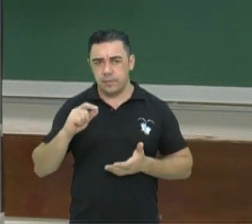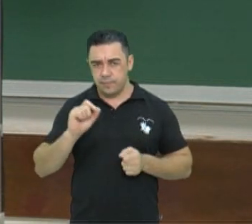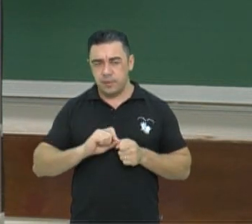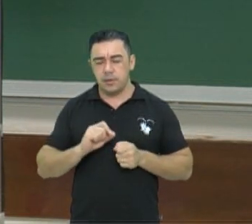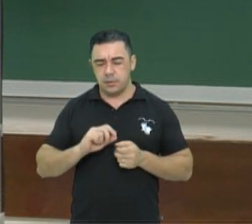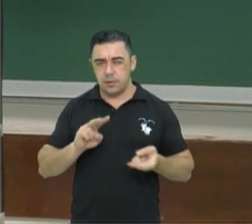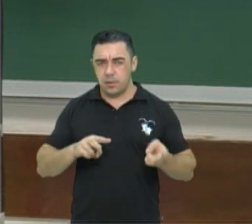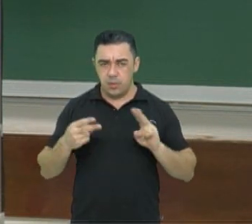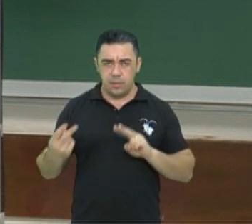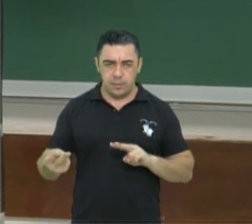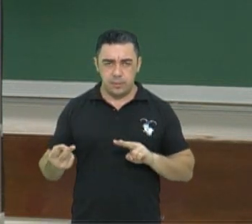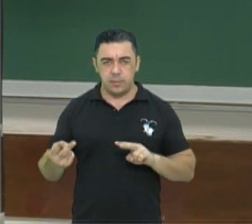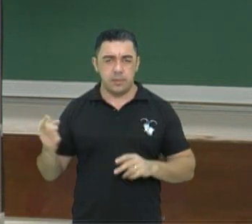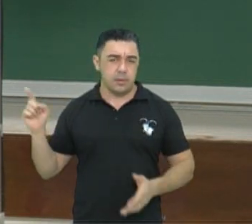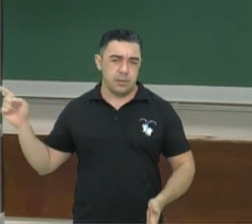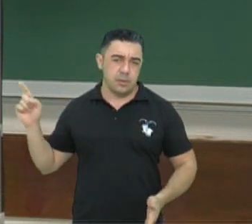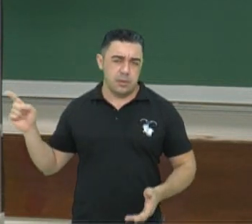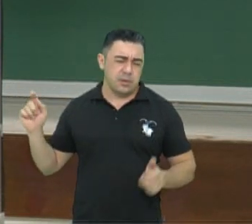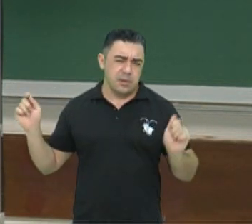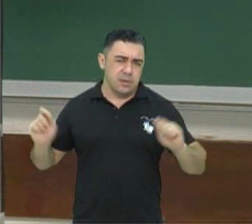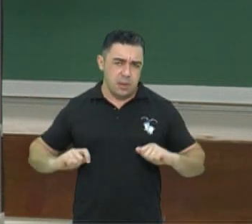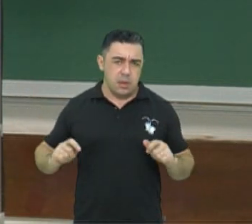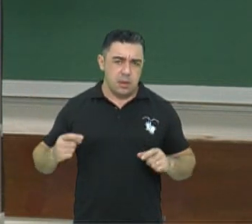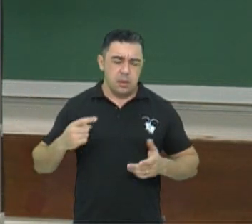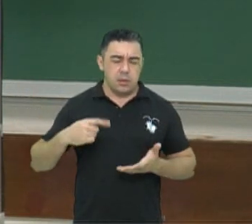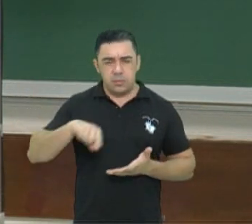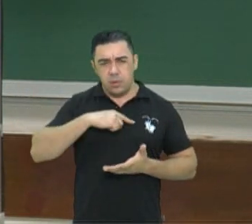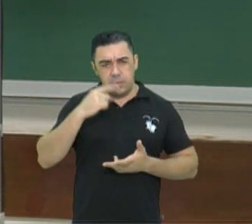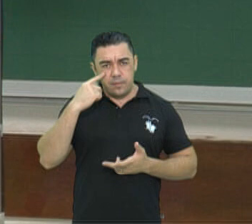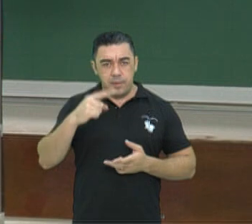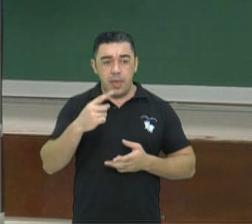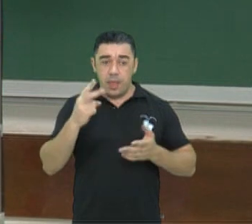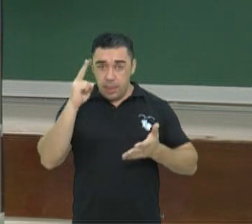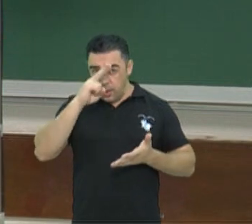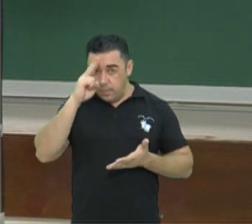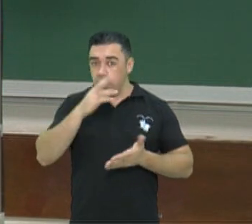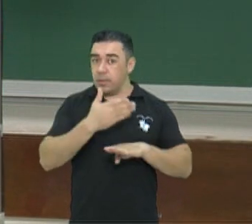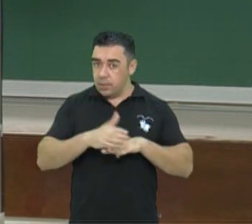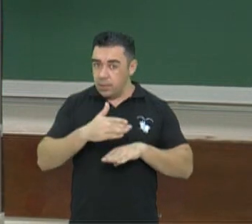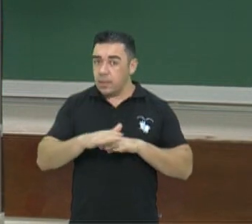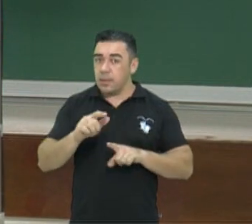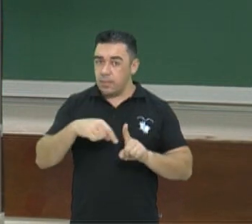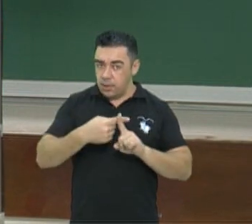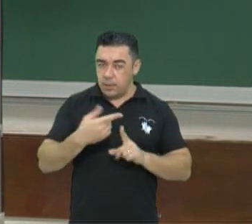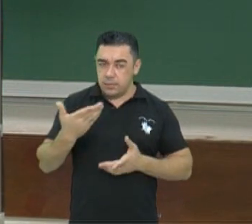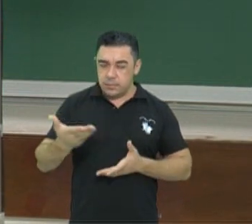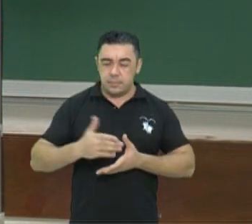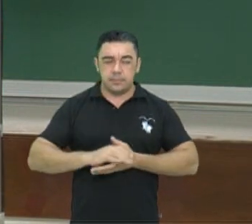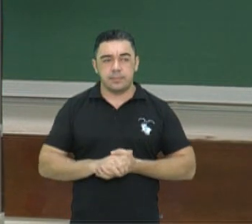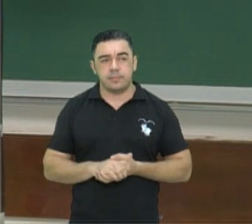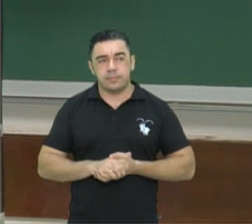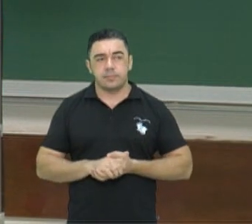essa conversão. Porém, aqui é para a gente realmente relembrar e treinar um pouquinho mais, tá bom?